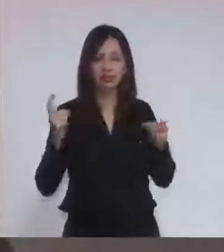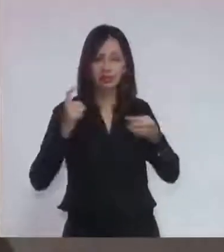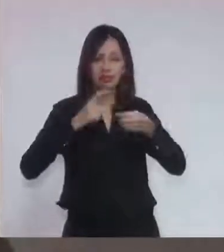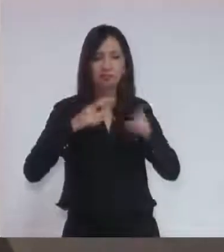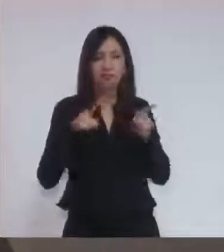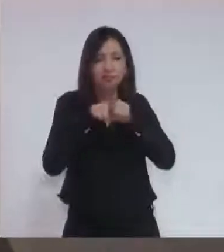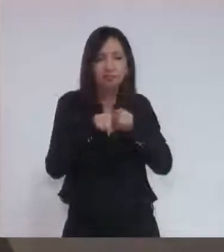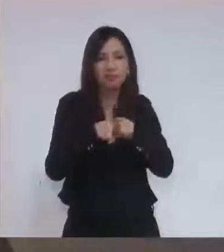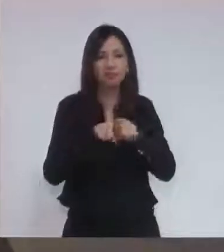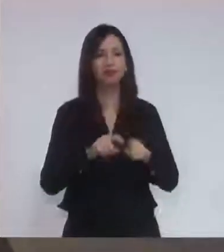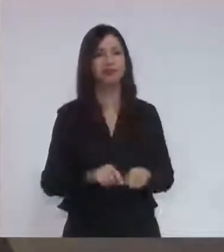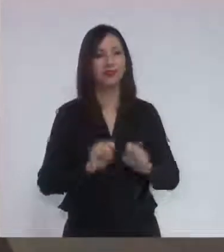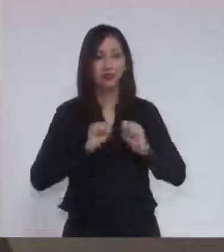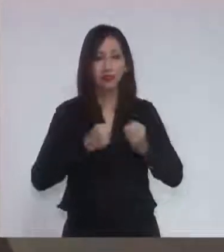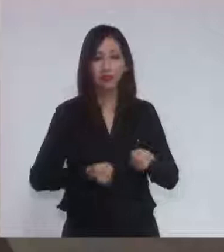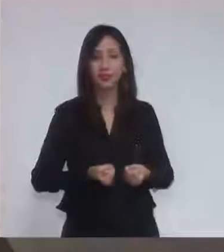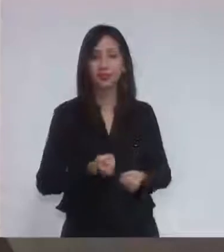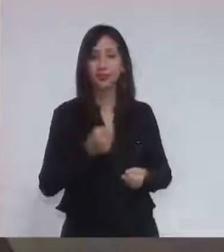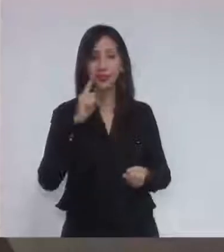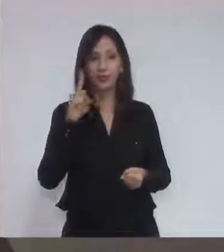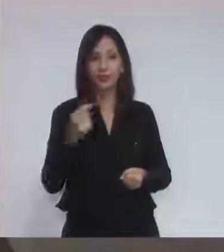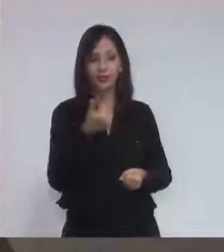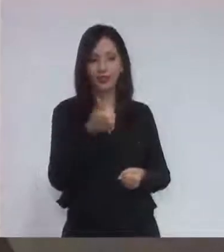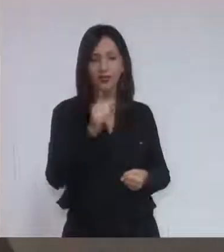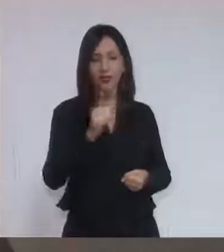Vou reforçar, dia 18 de maio,